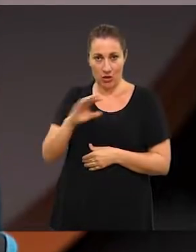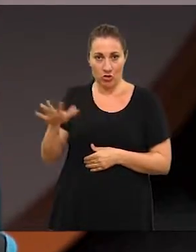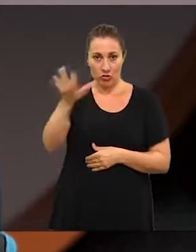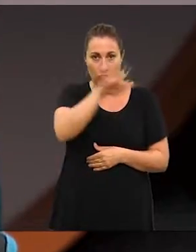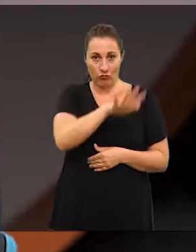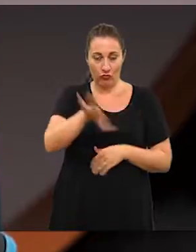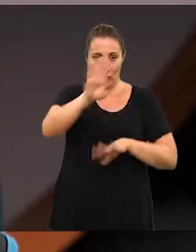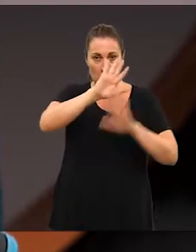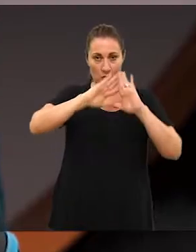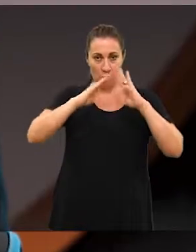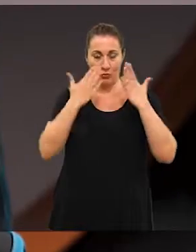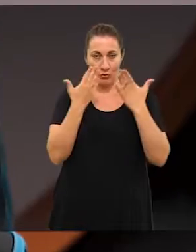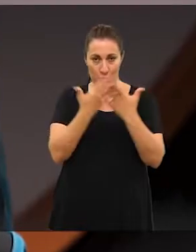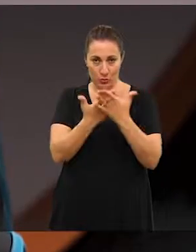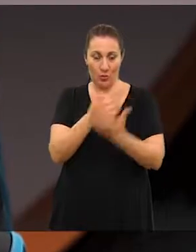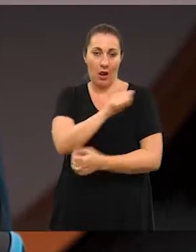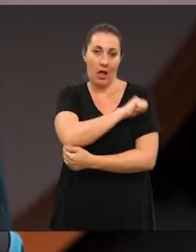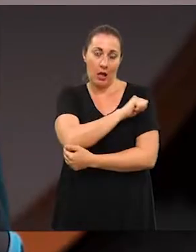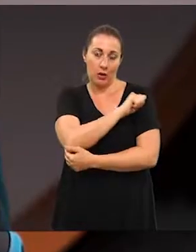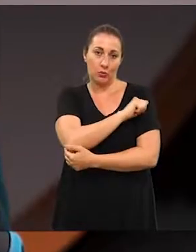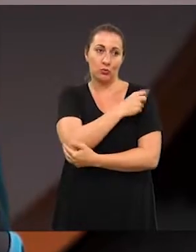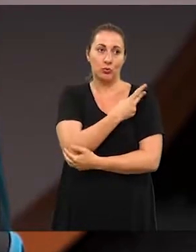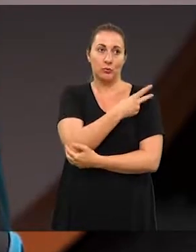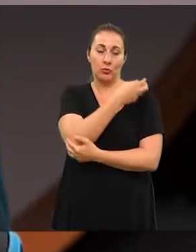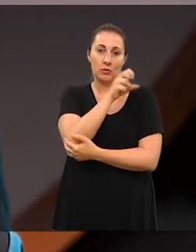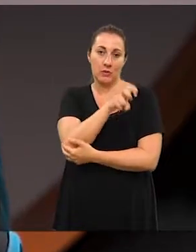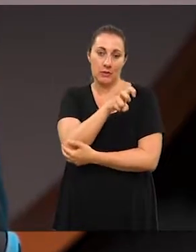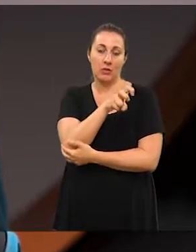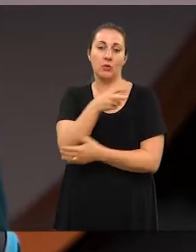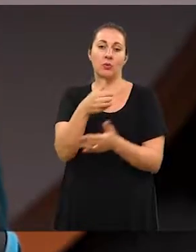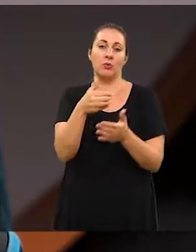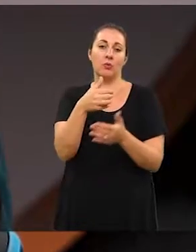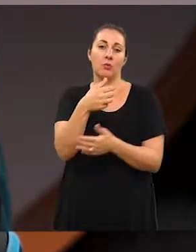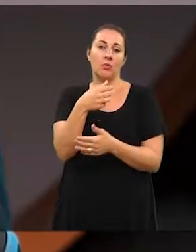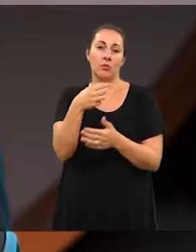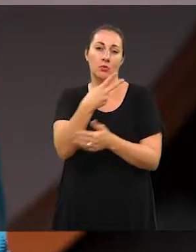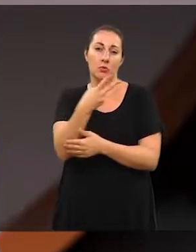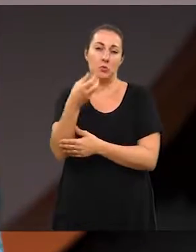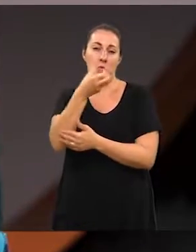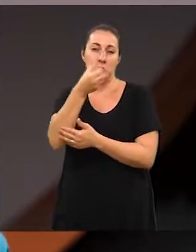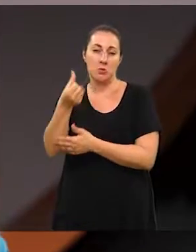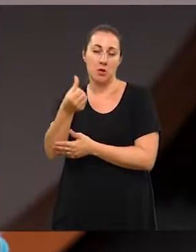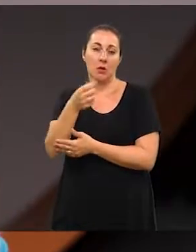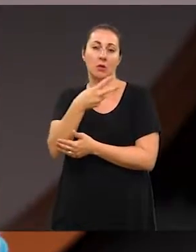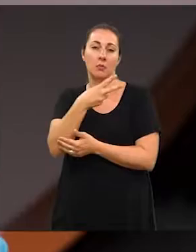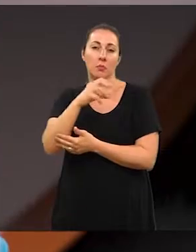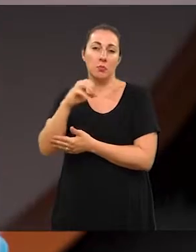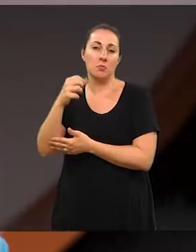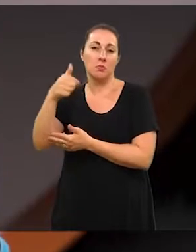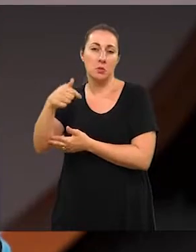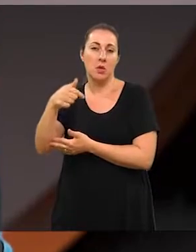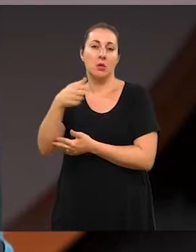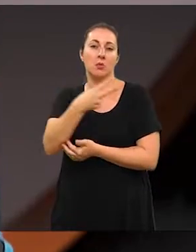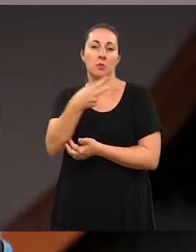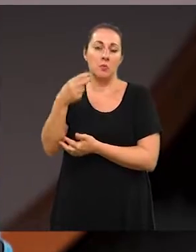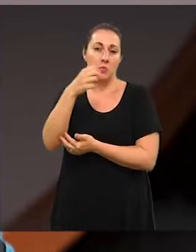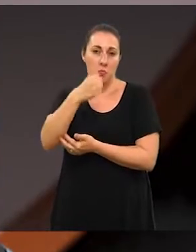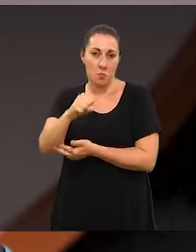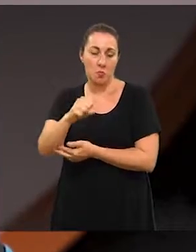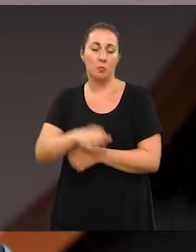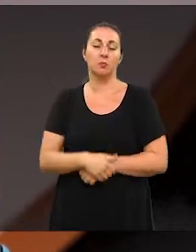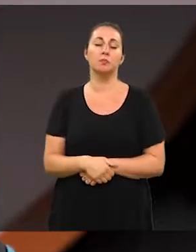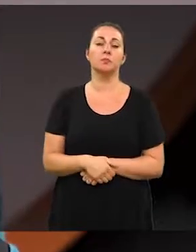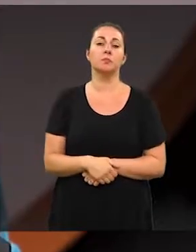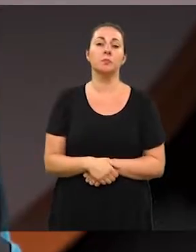né? Alunos que participam de 2005, 2006, 7, 8 e assim por diante. Por que a categoria